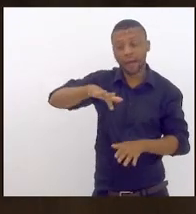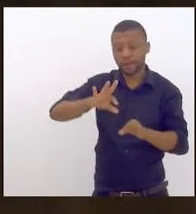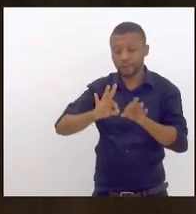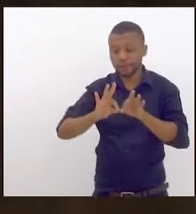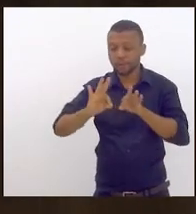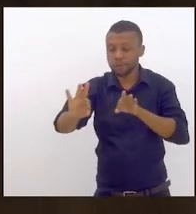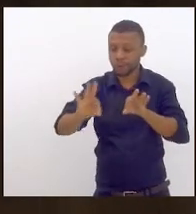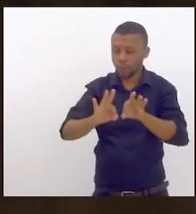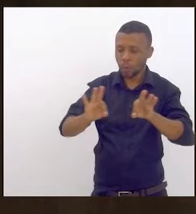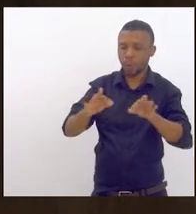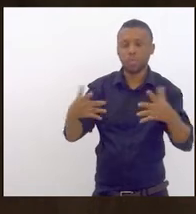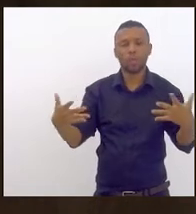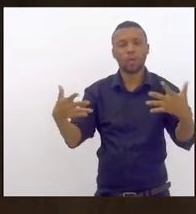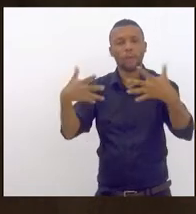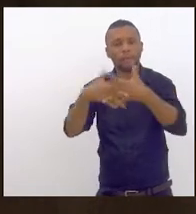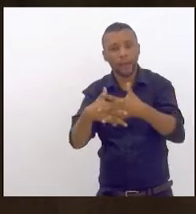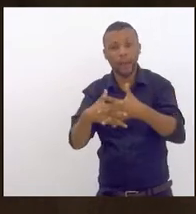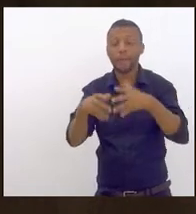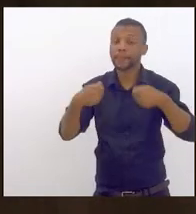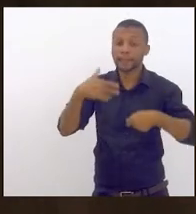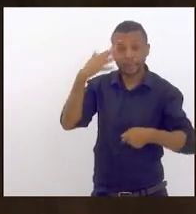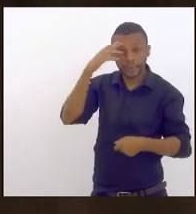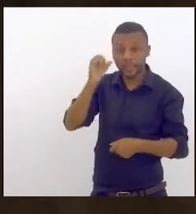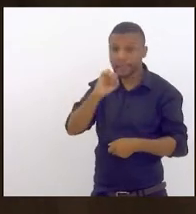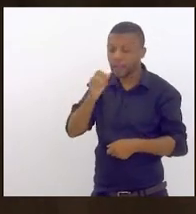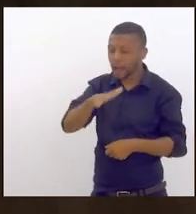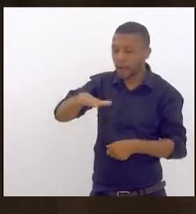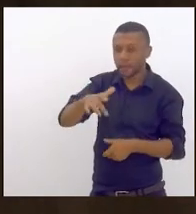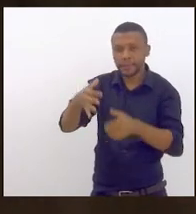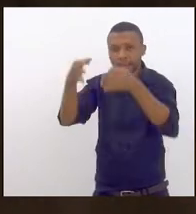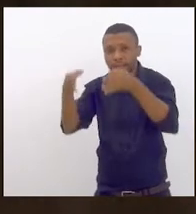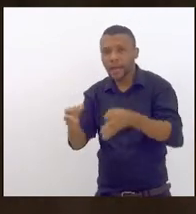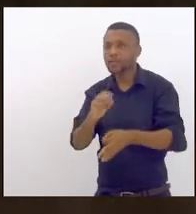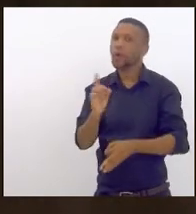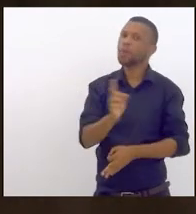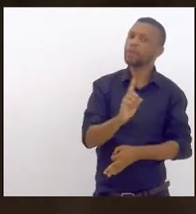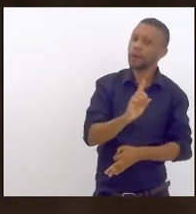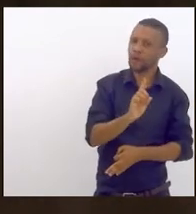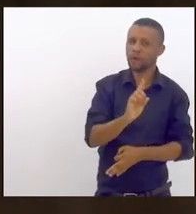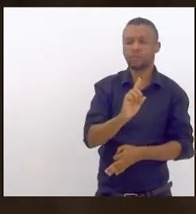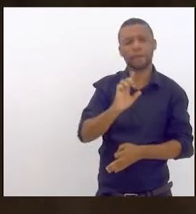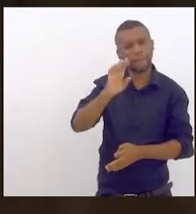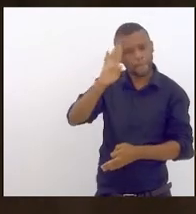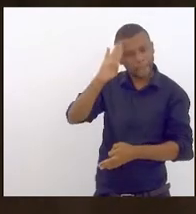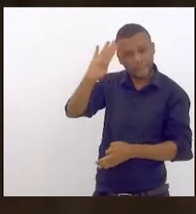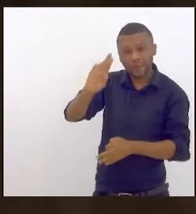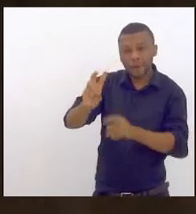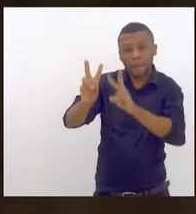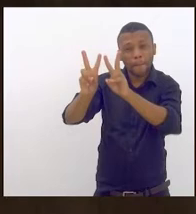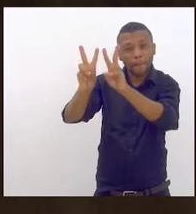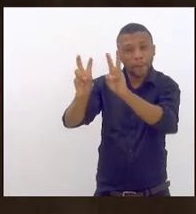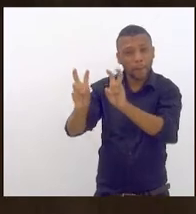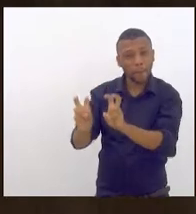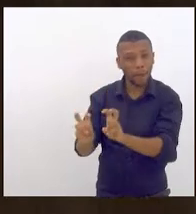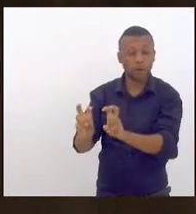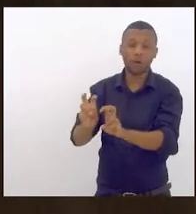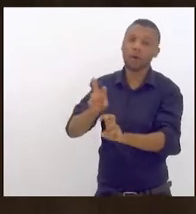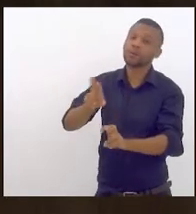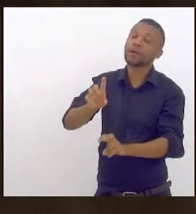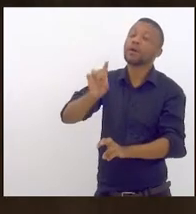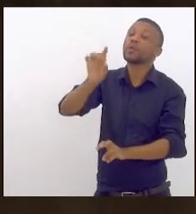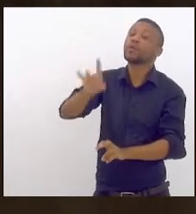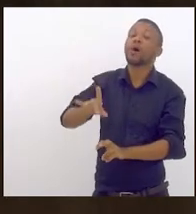precisa atestação se a área está certa ou não, além das questões de mérito. Então, primeiro não é só o perímetro, primeiro é